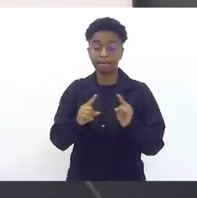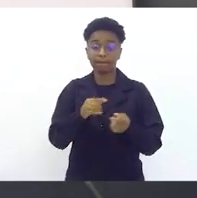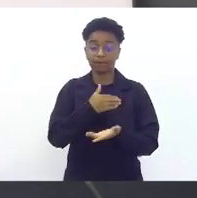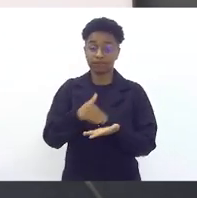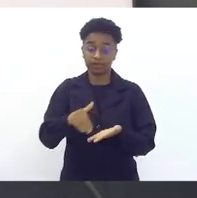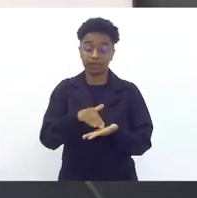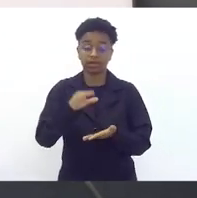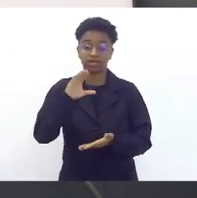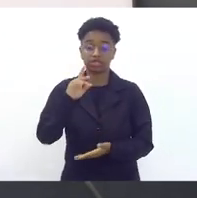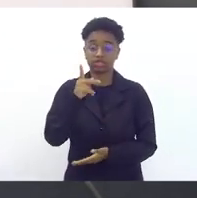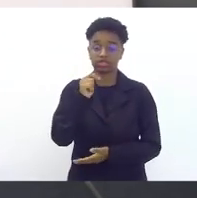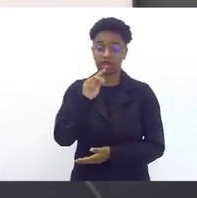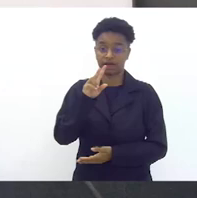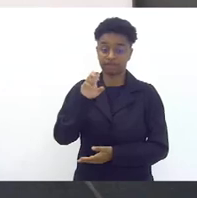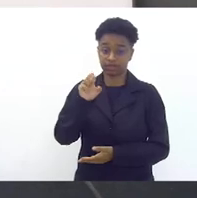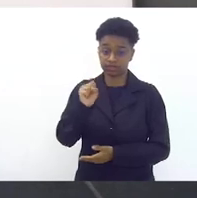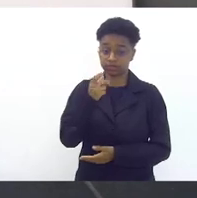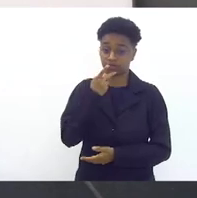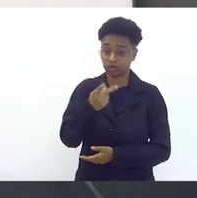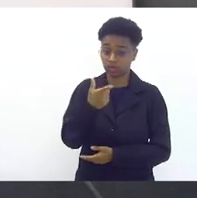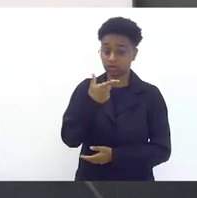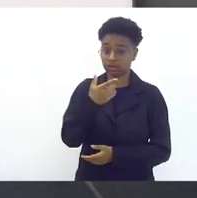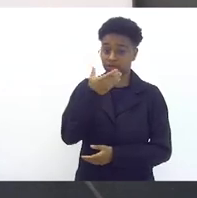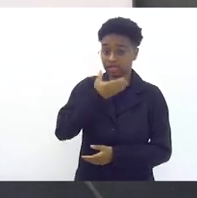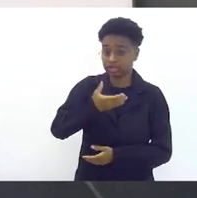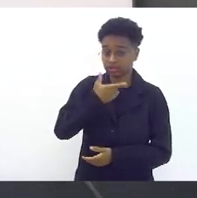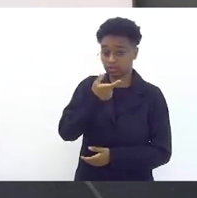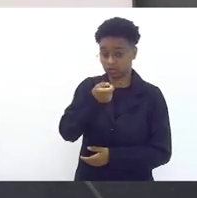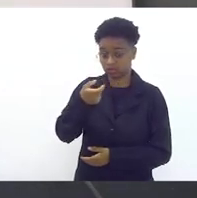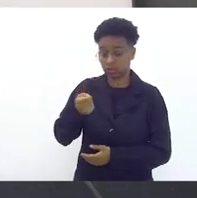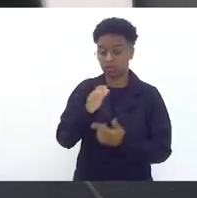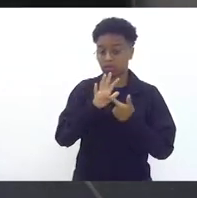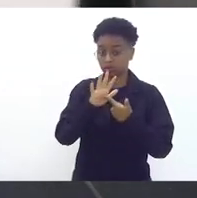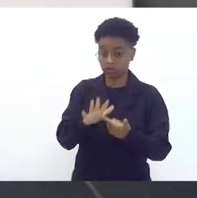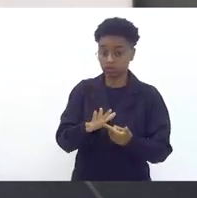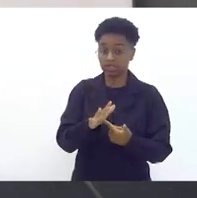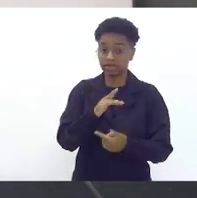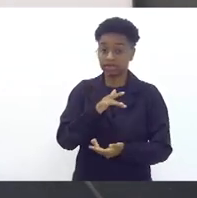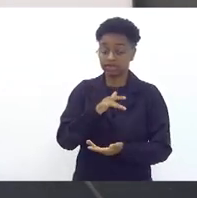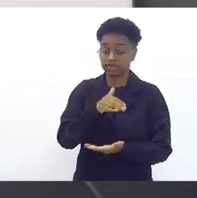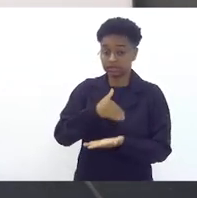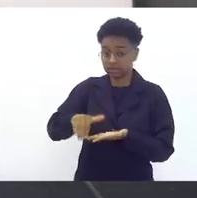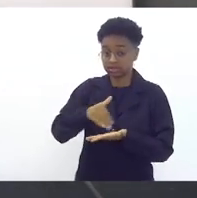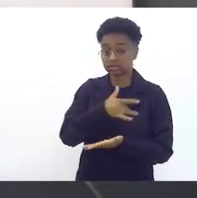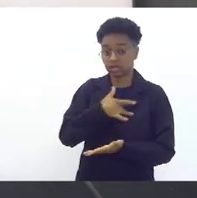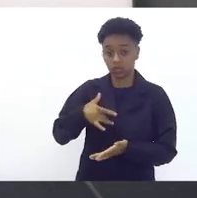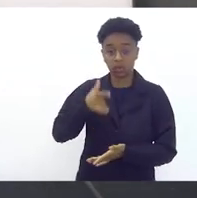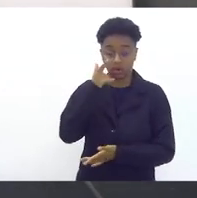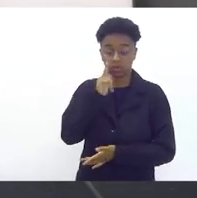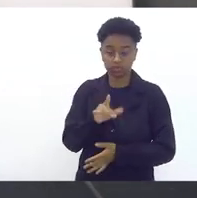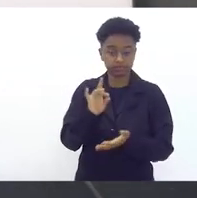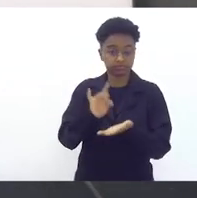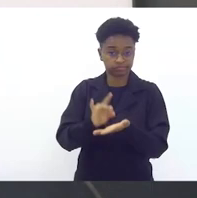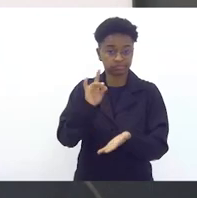disse claramente, textualmente, em dezembro de 2020, que a Secretaria de Saúde tinha condições de efetivar o PCSS.